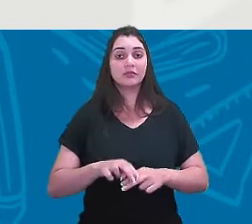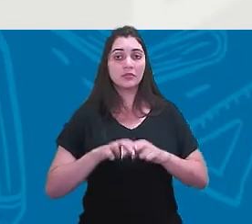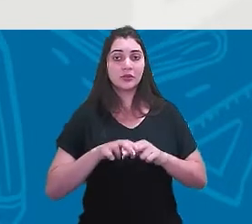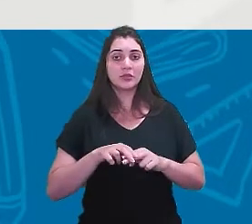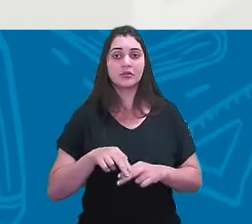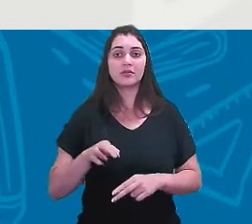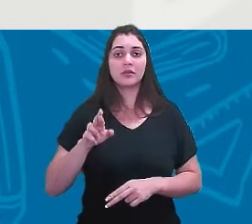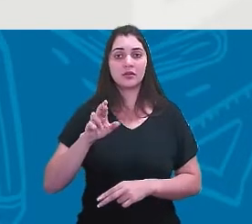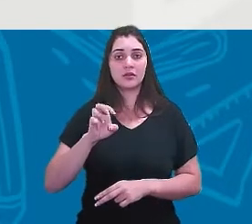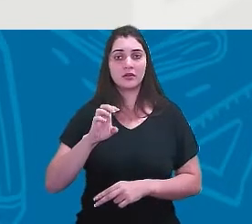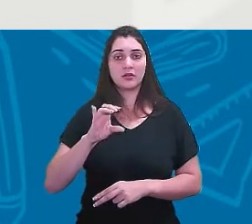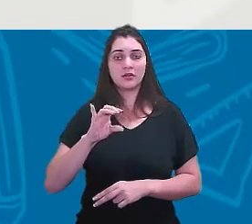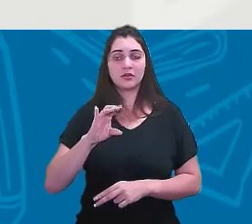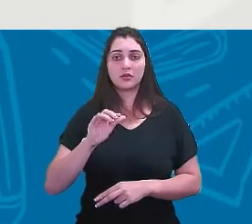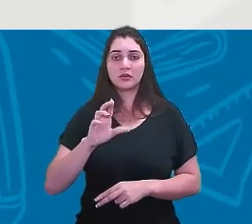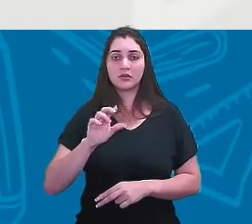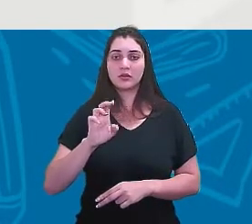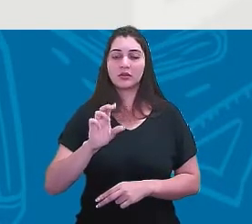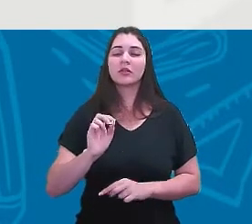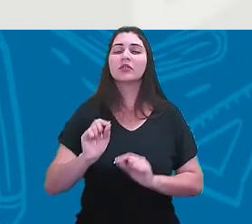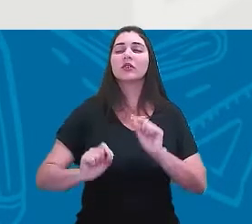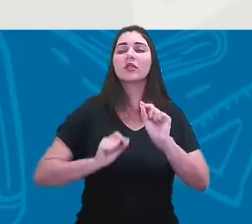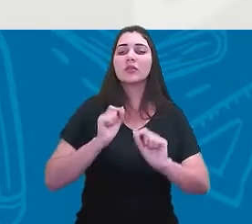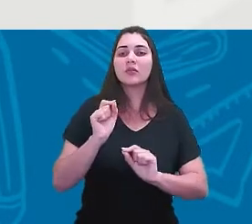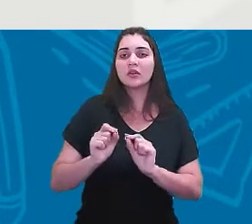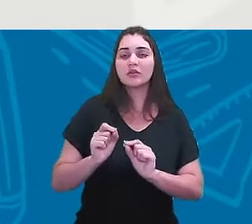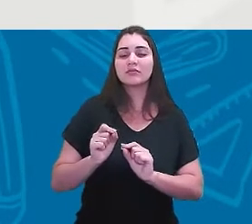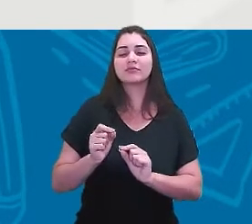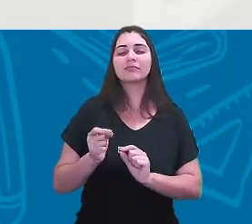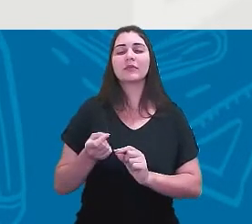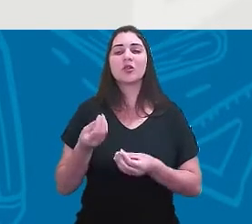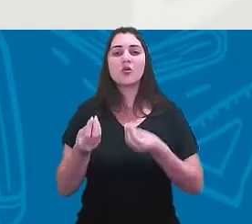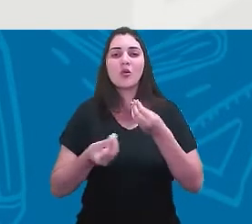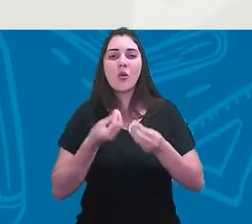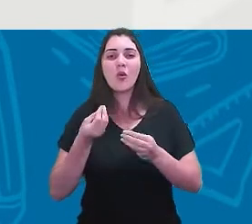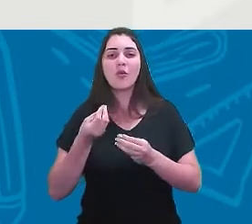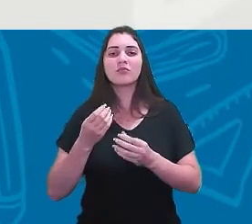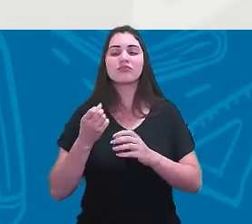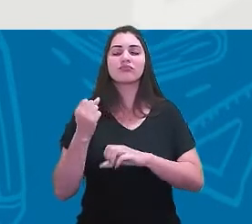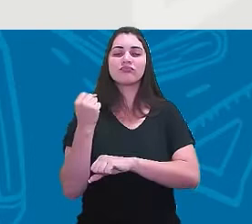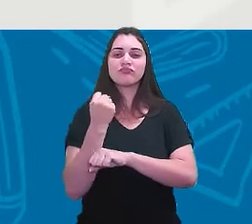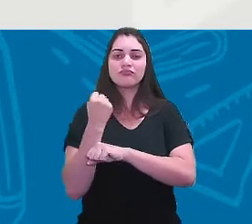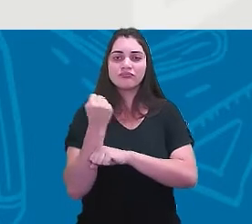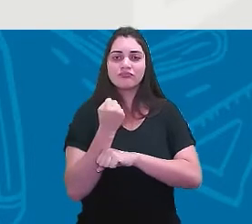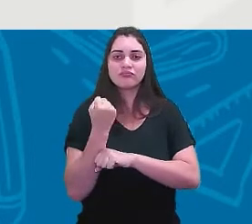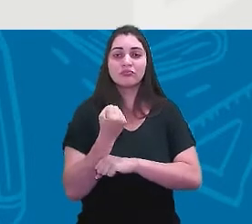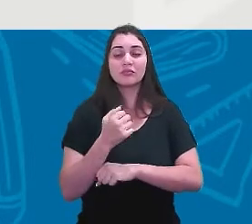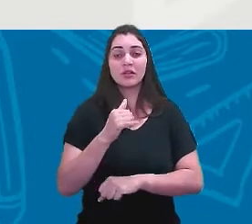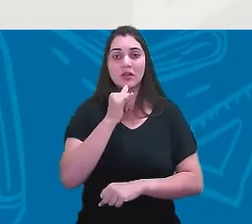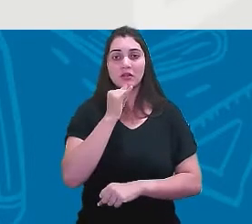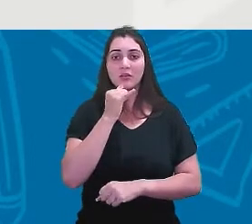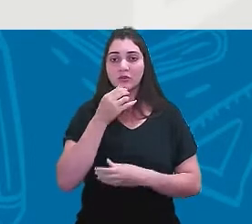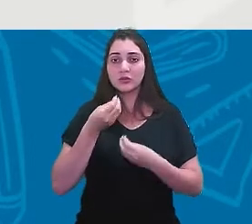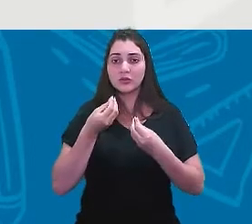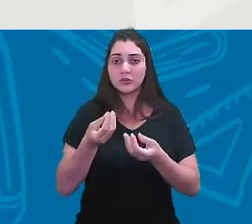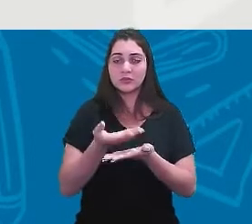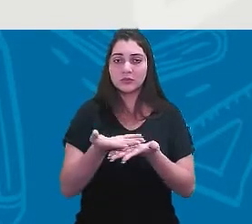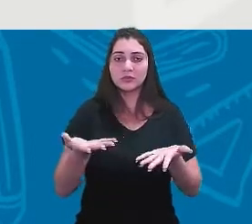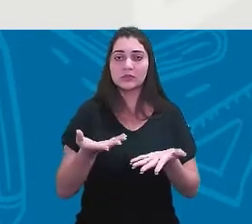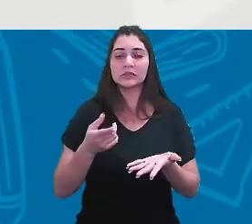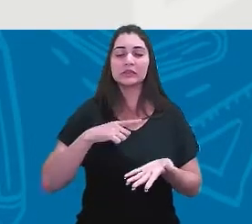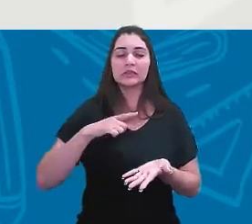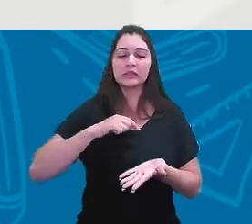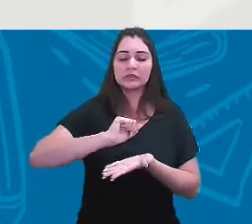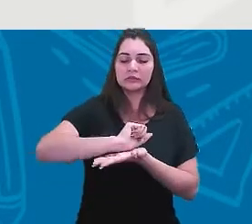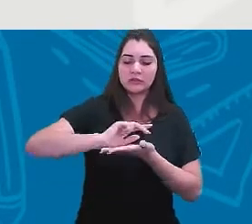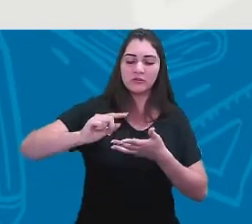a reciclagem é uma medida de sustentabilidade, tá certo? Esse aí é um exemplo que eu estou dizendo para vocês de inúmeras